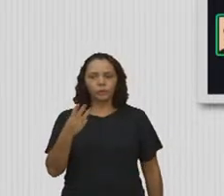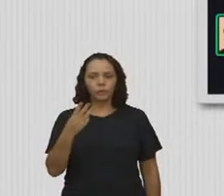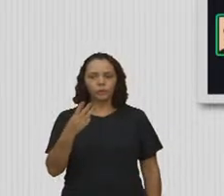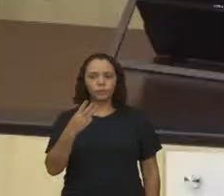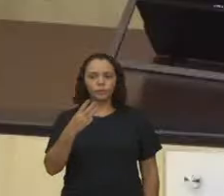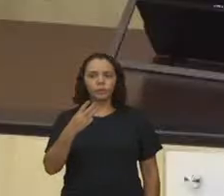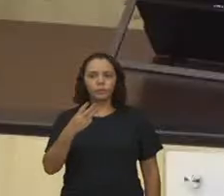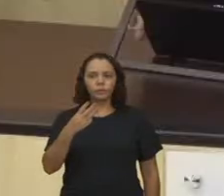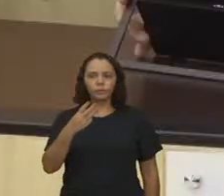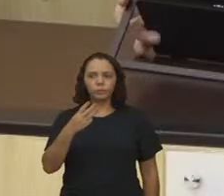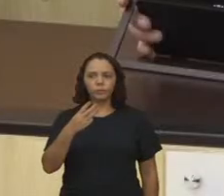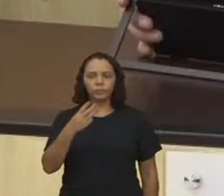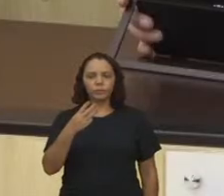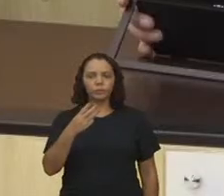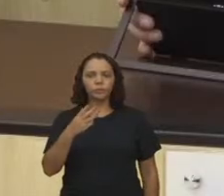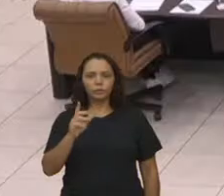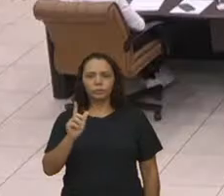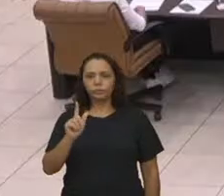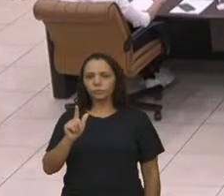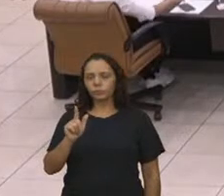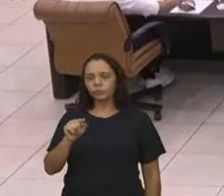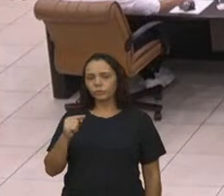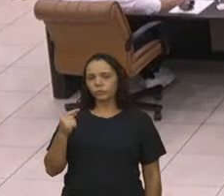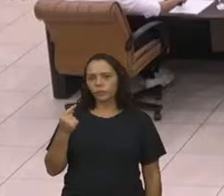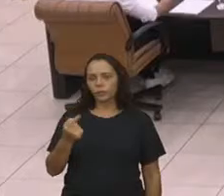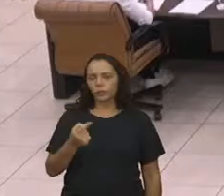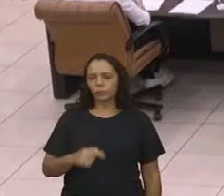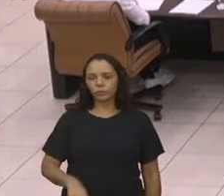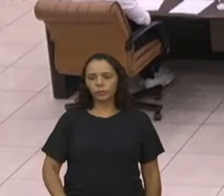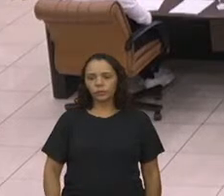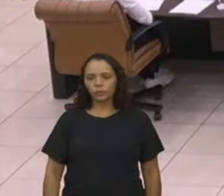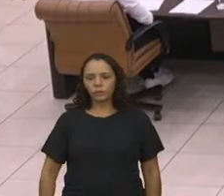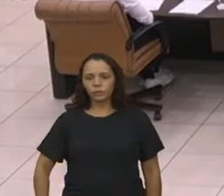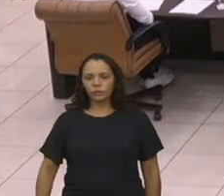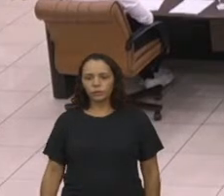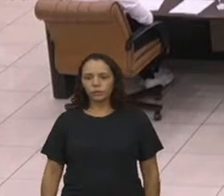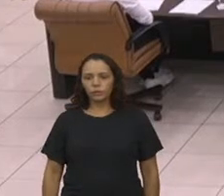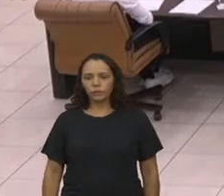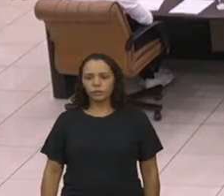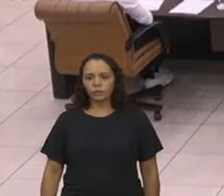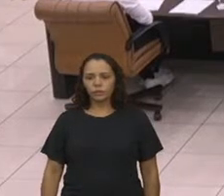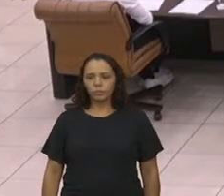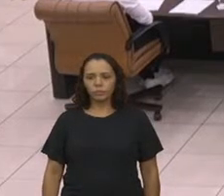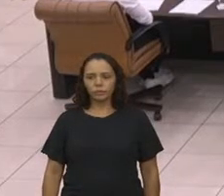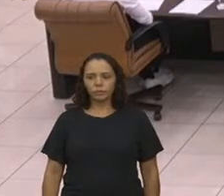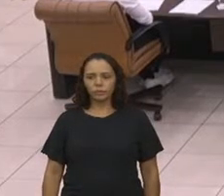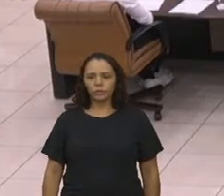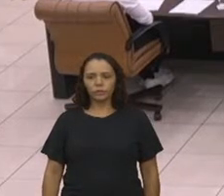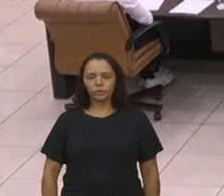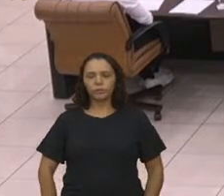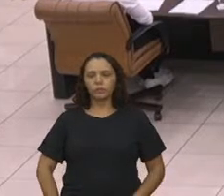Próximo projeto. Senhor presidente, não há mais projetos na ordem do dia.